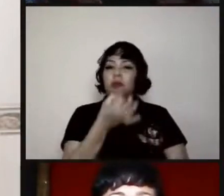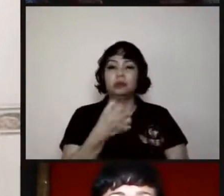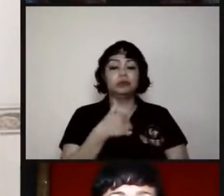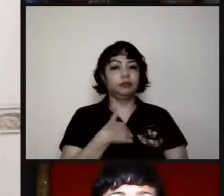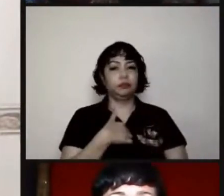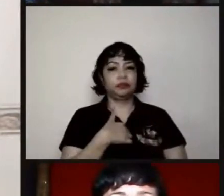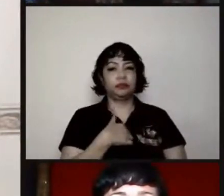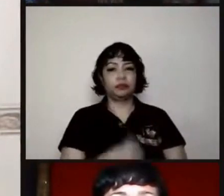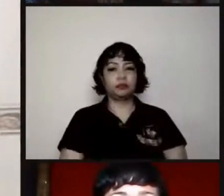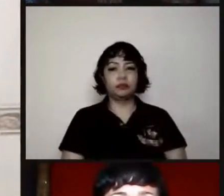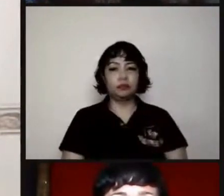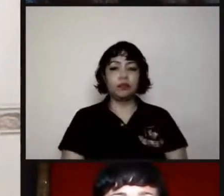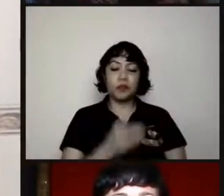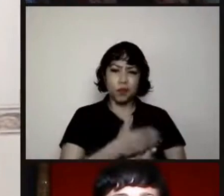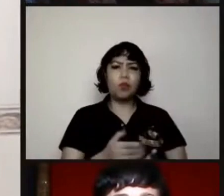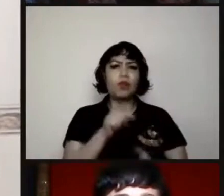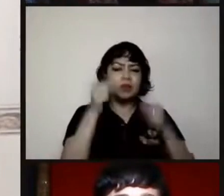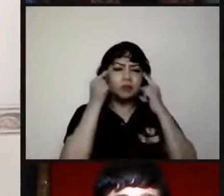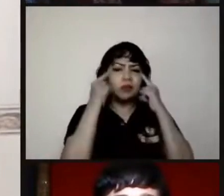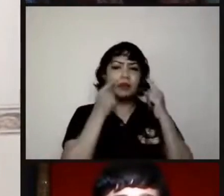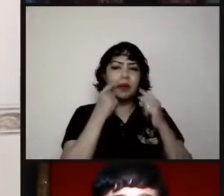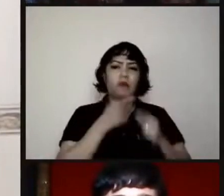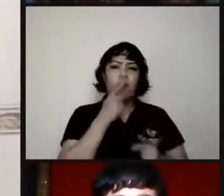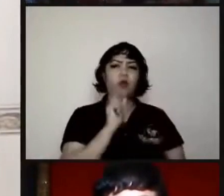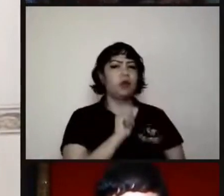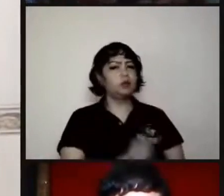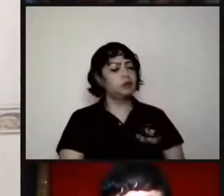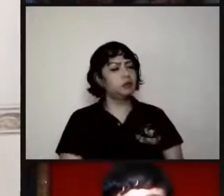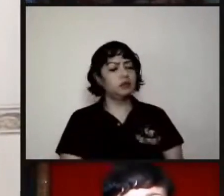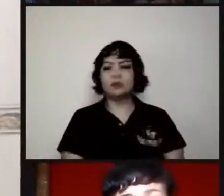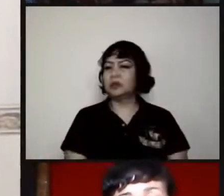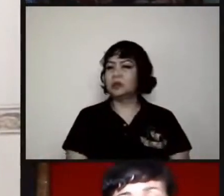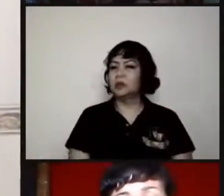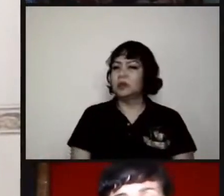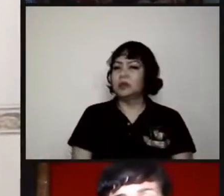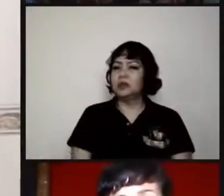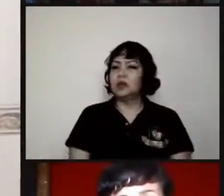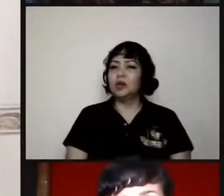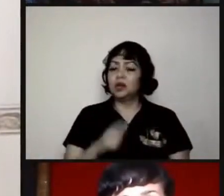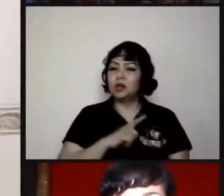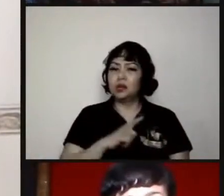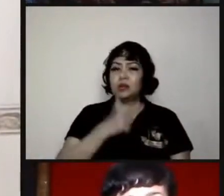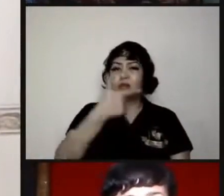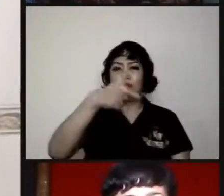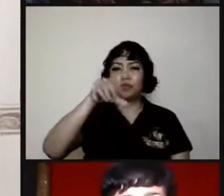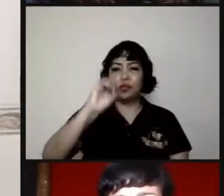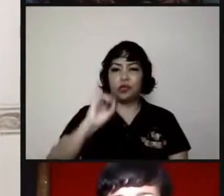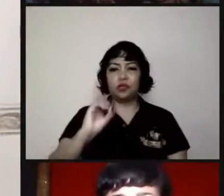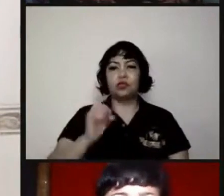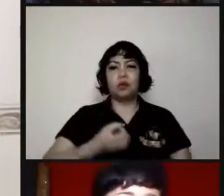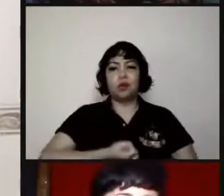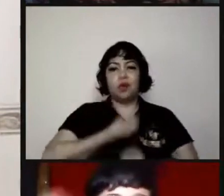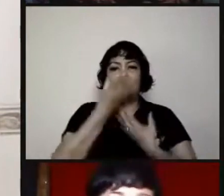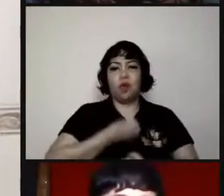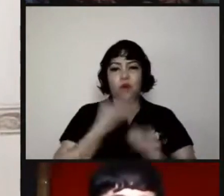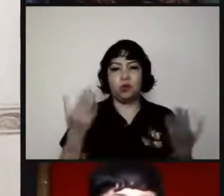que você falou no começo, Fabiane, sobre de que nós temos 20 poemas hoje sobre independência, que daqui